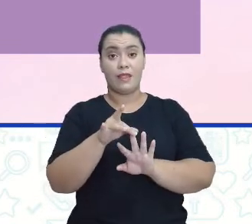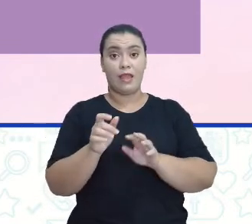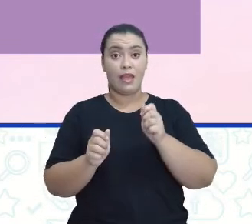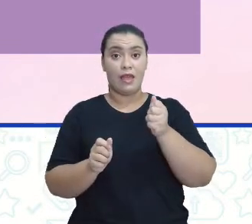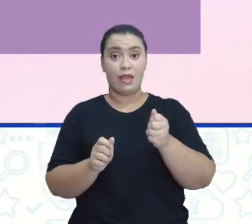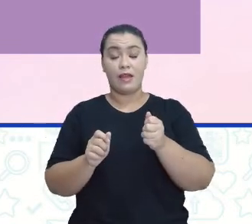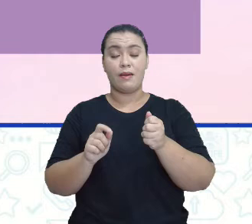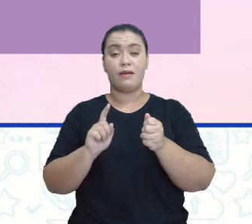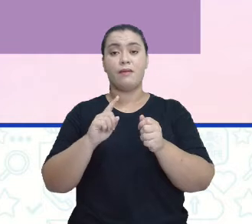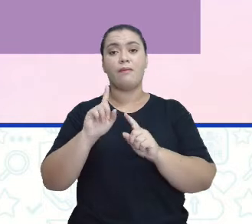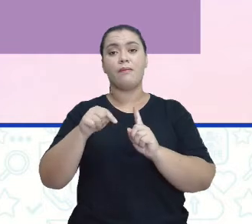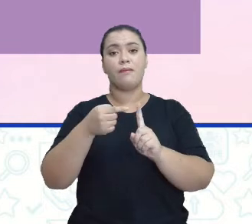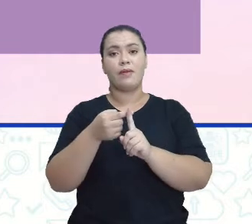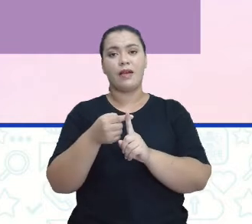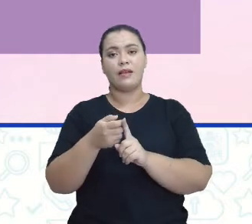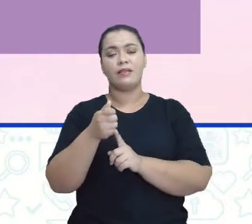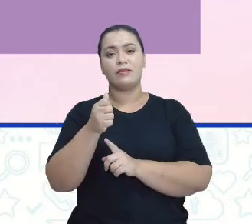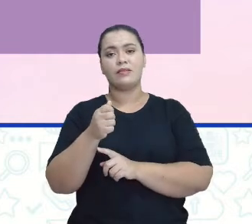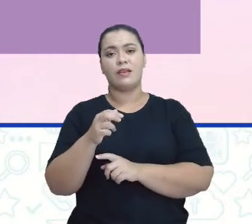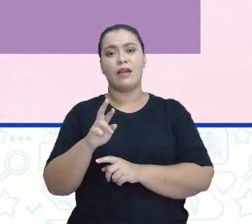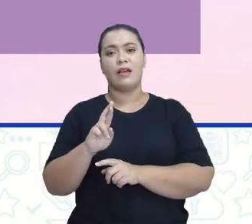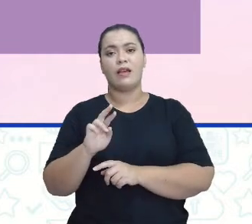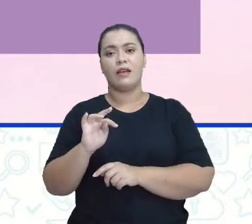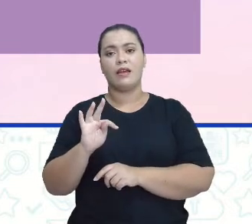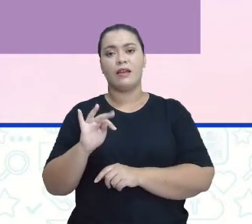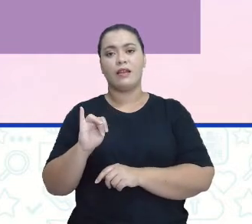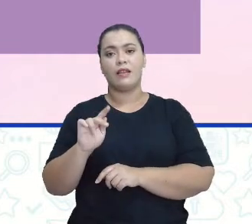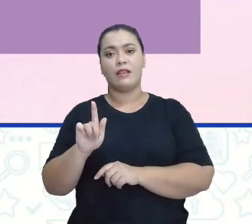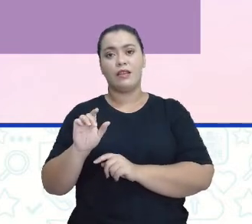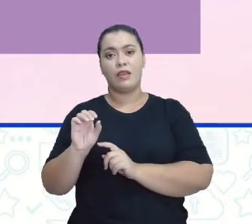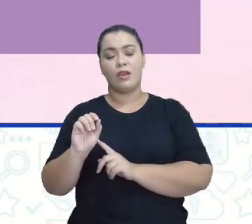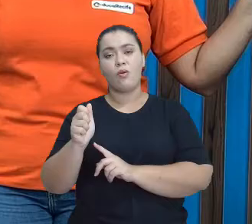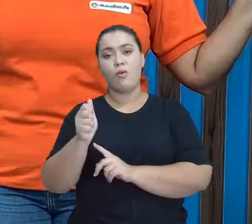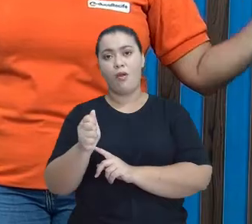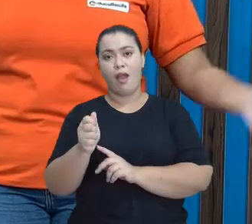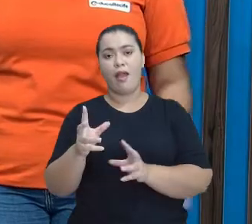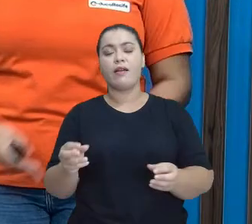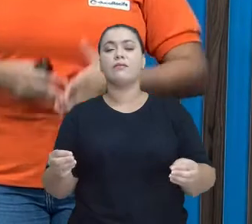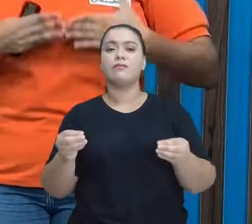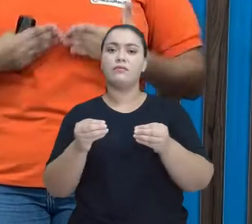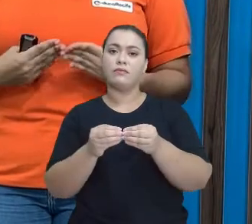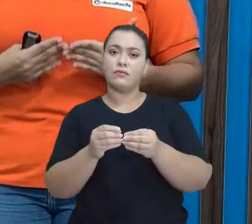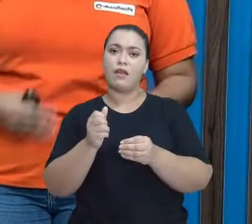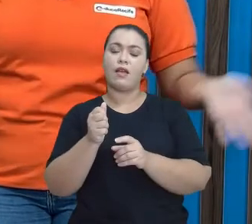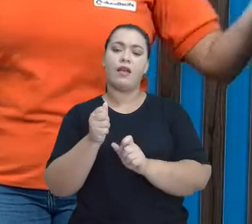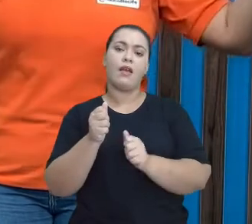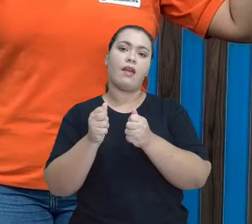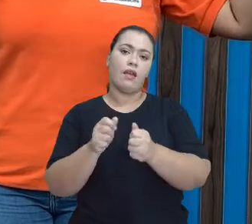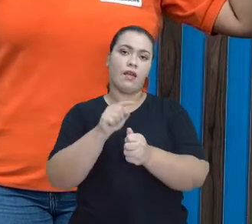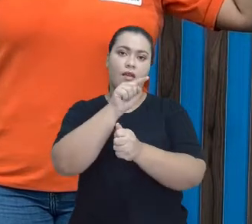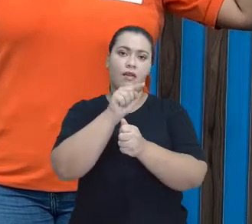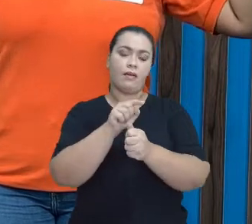e o artigo a. Foi muita informação de uma vez, né, gente? Então vamos dar uma respirada.